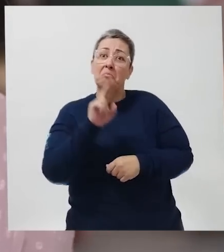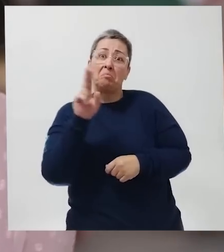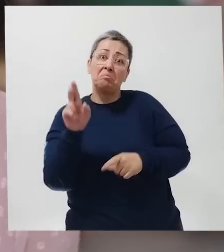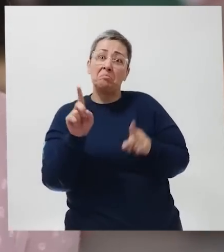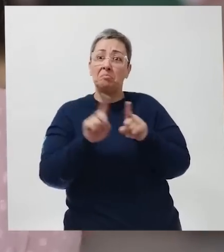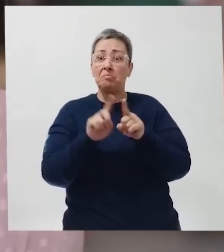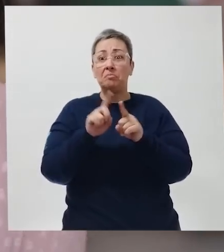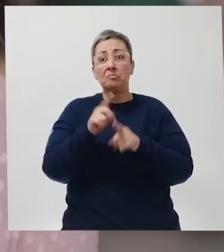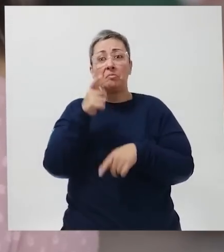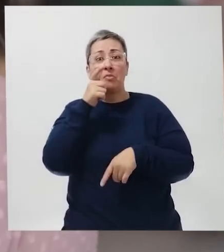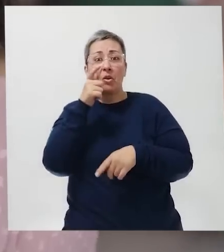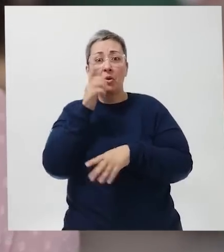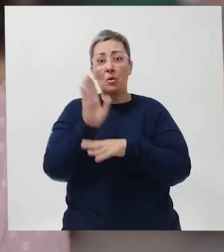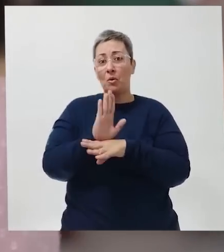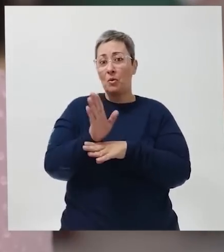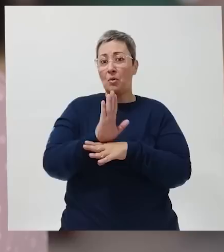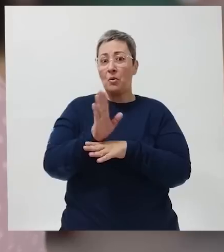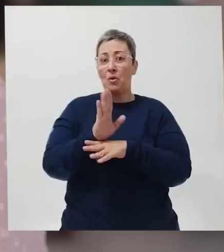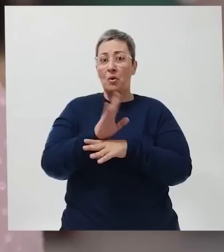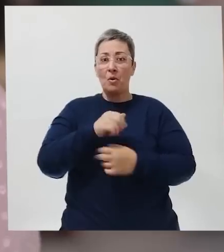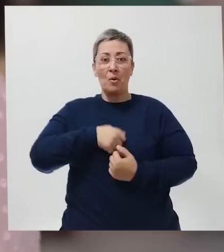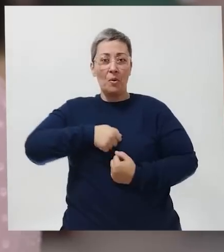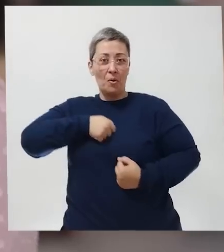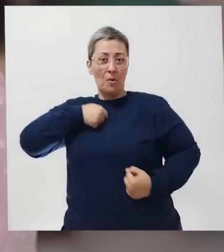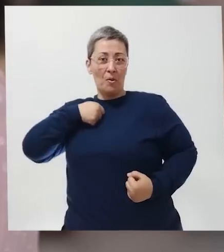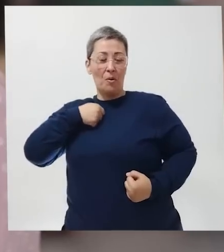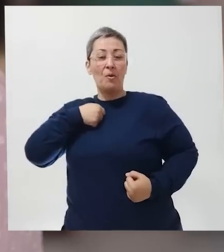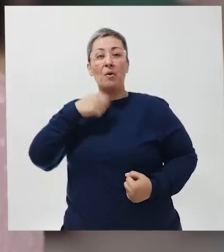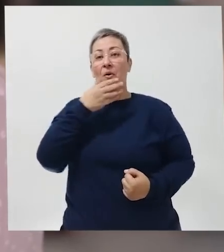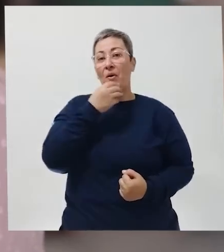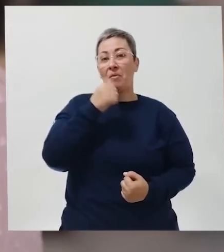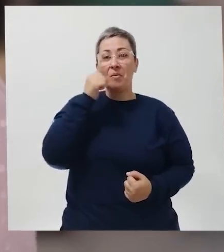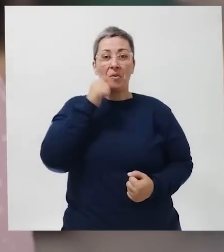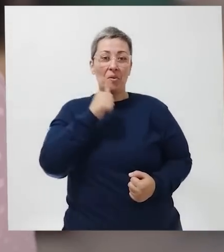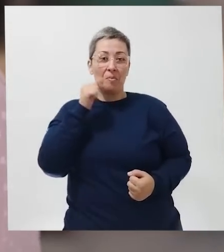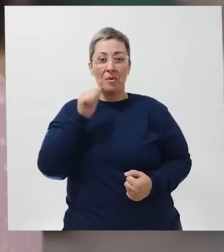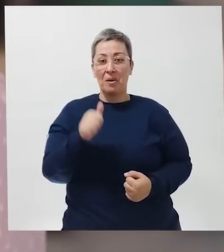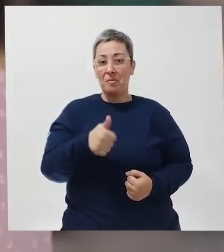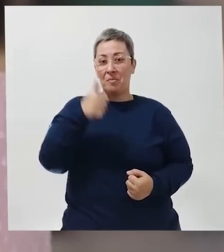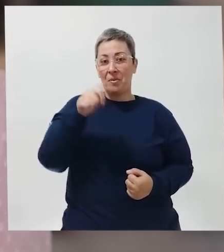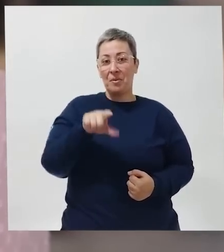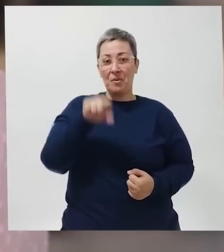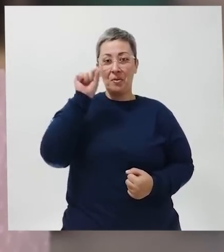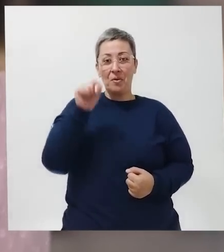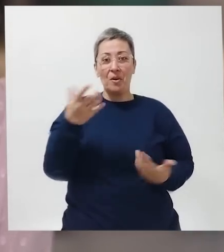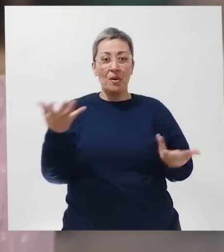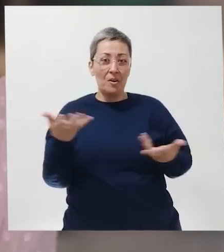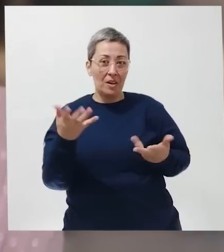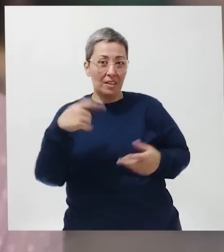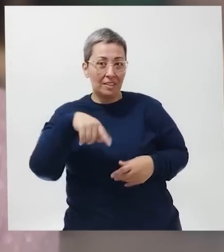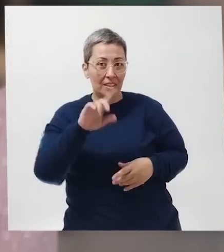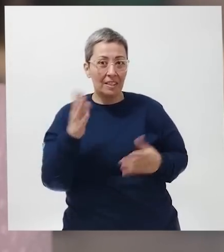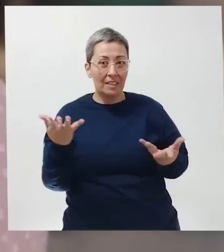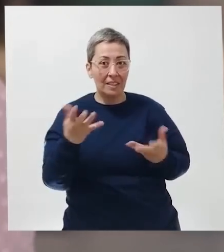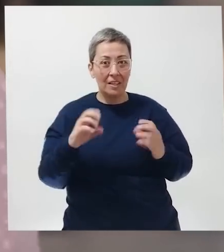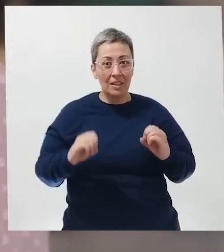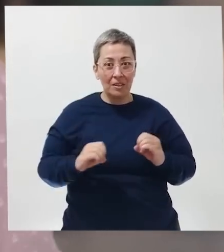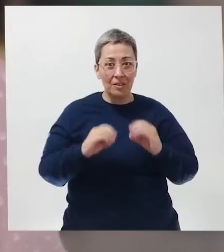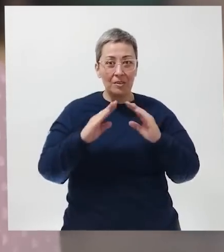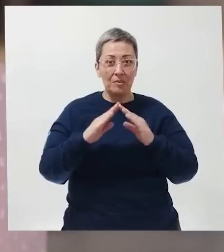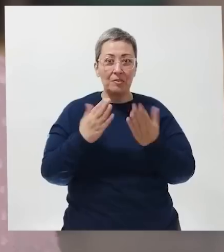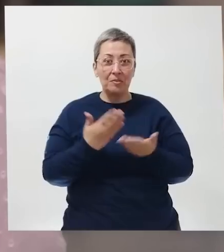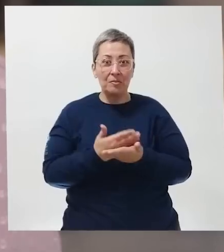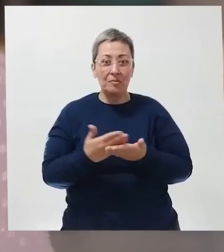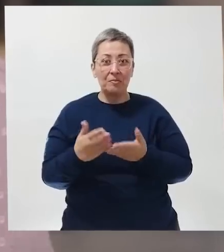uma pipa aprumada no ar, ou até mesmo ao assistir a um filme com seu super-herói ou heroína favorito. E